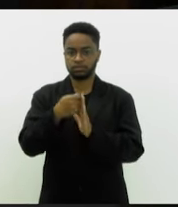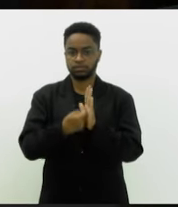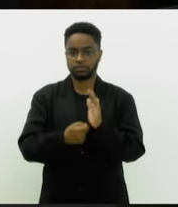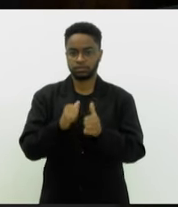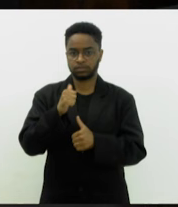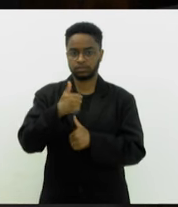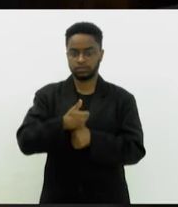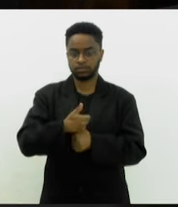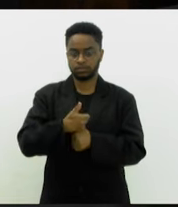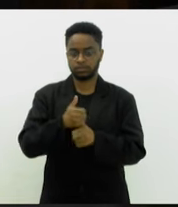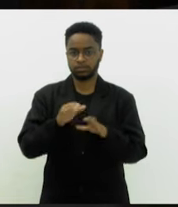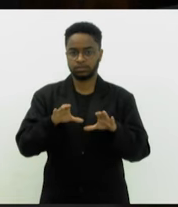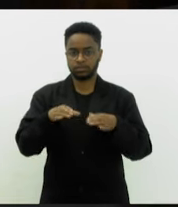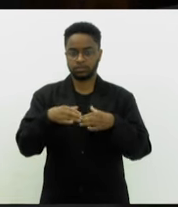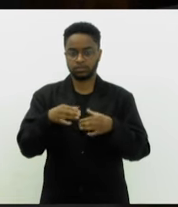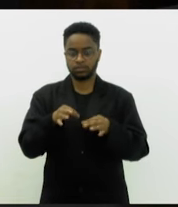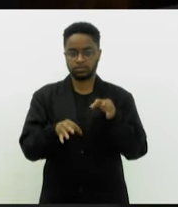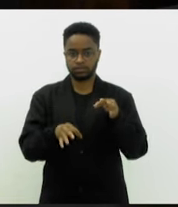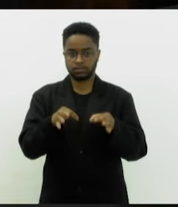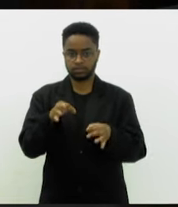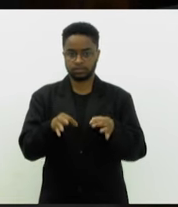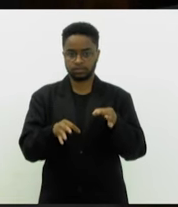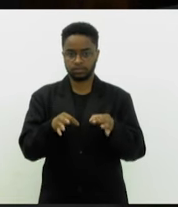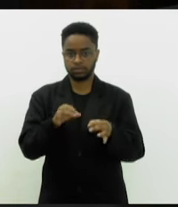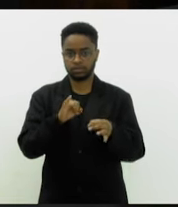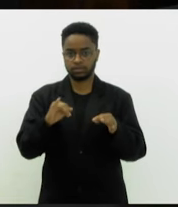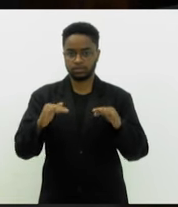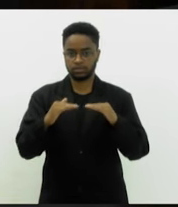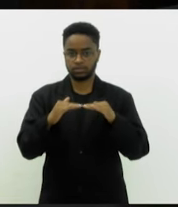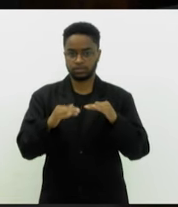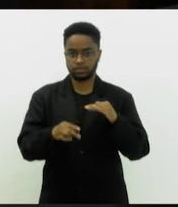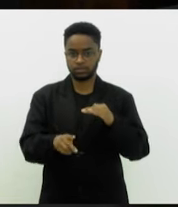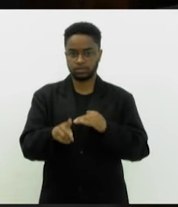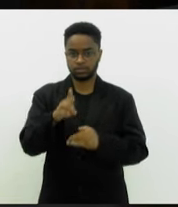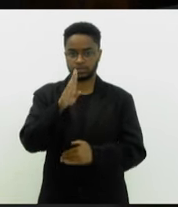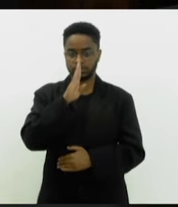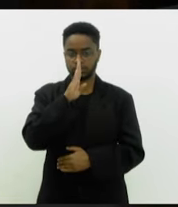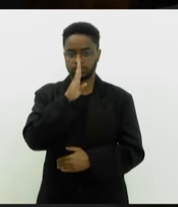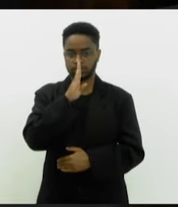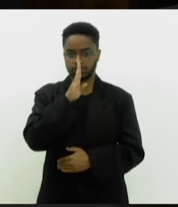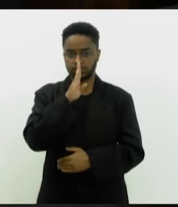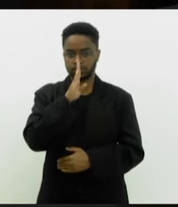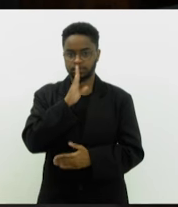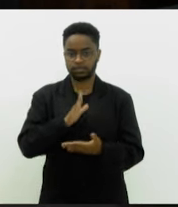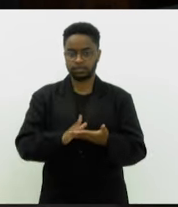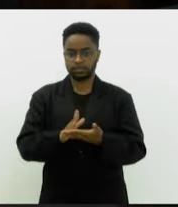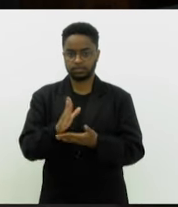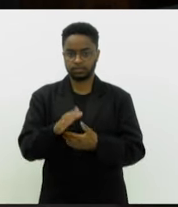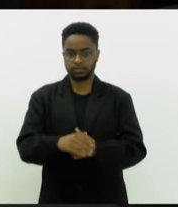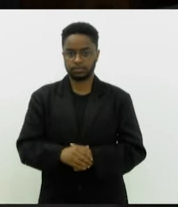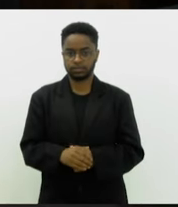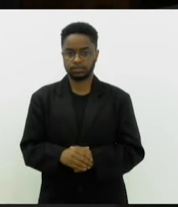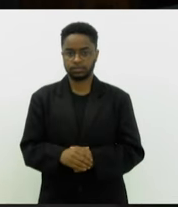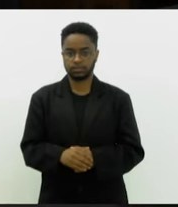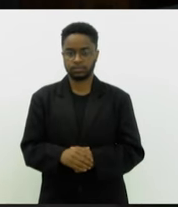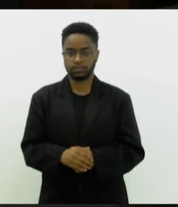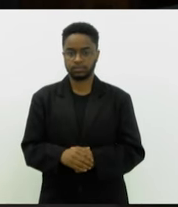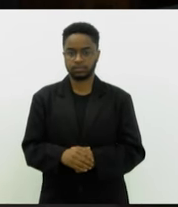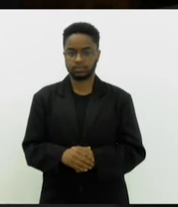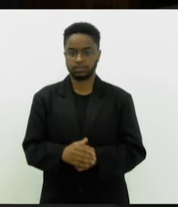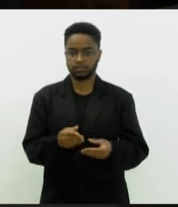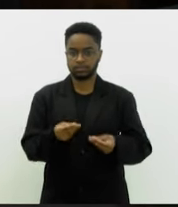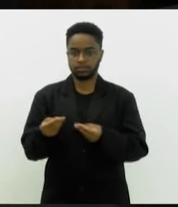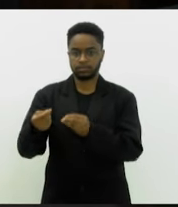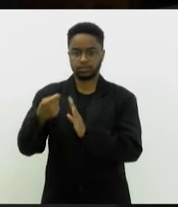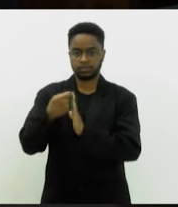substitutivo da Comissão de Justiça, senhores que aprovam, permaneçam como estão, aprovado. Vai a